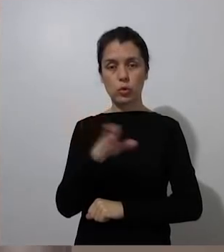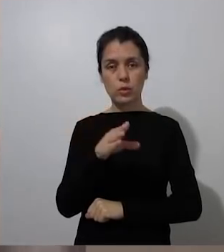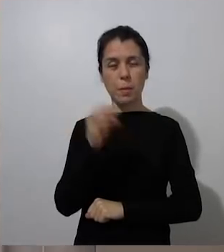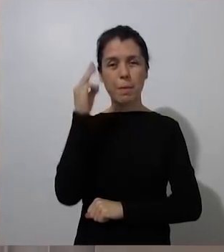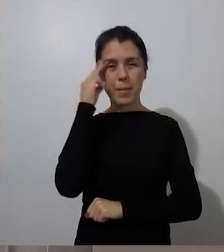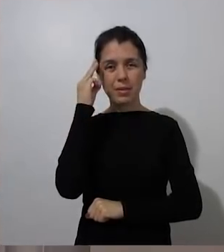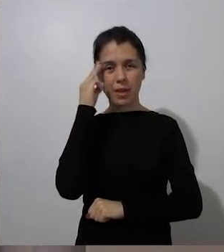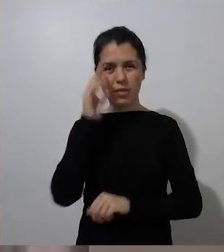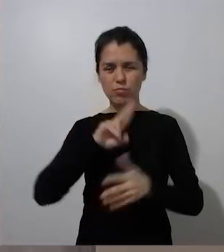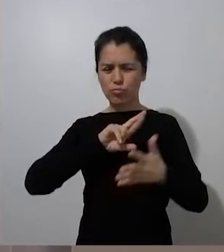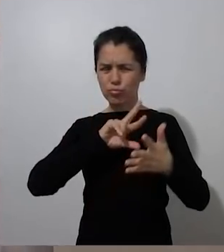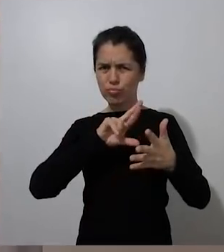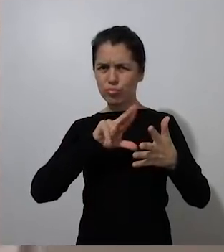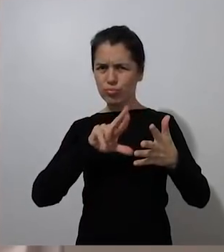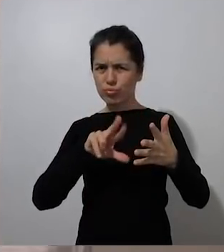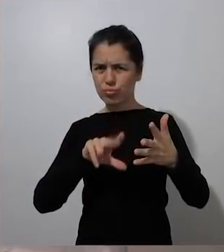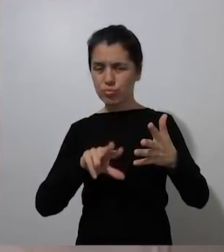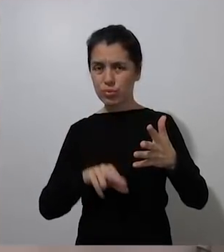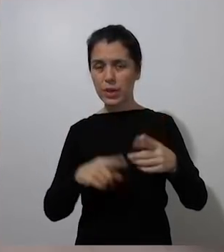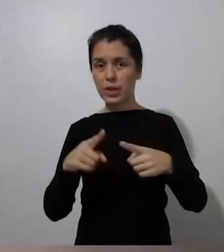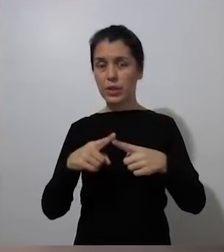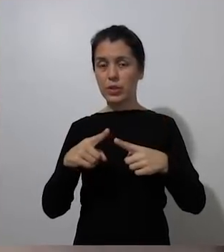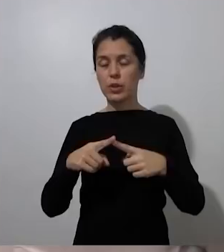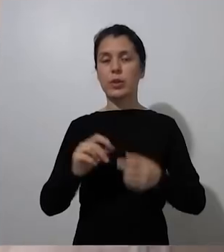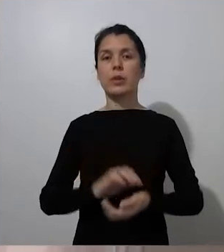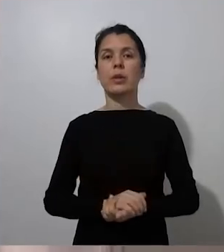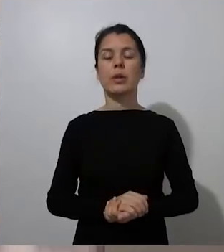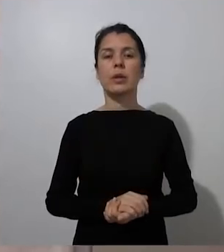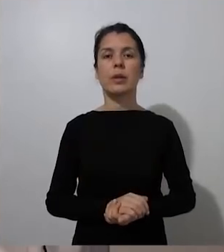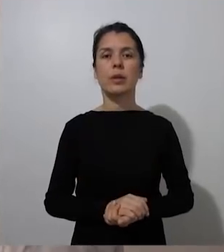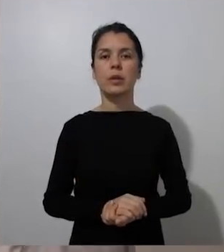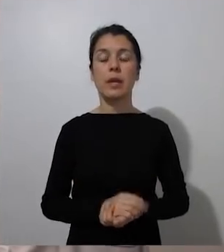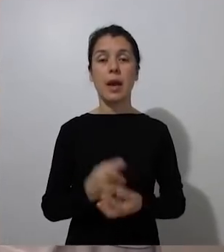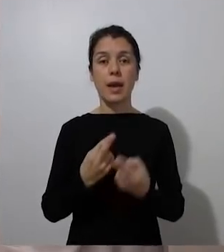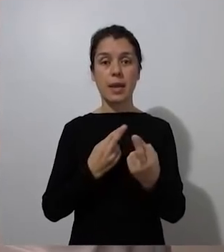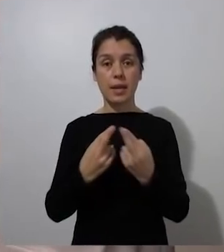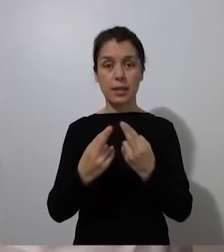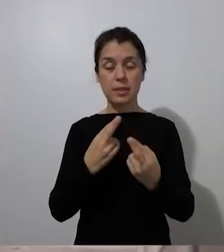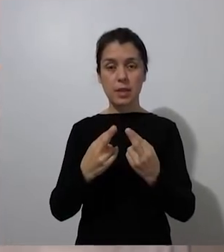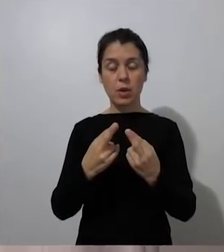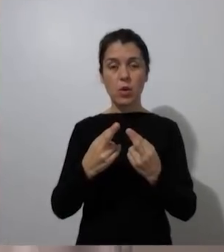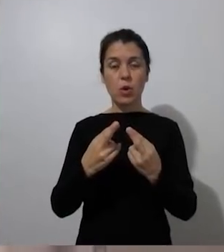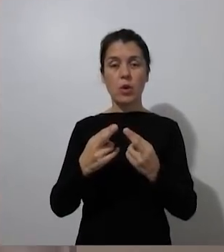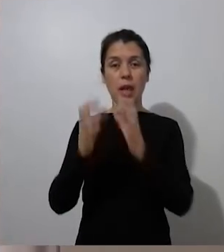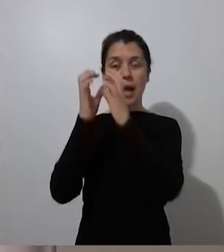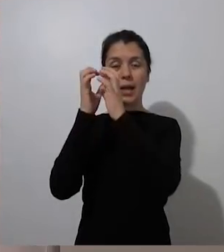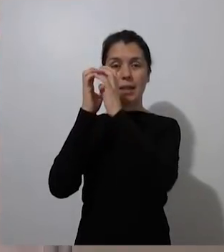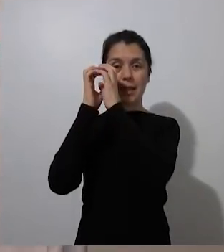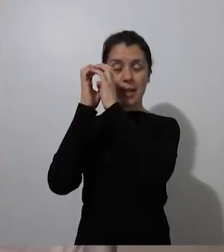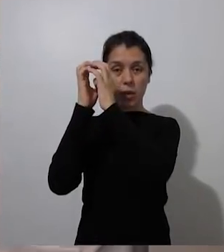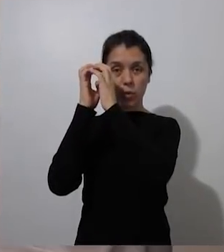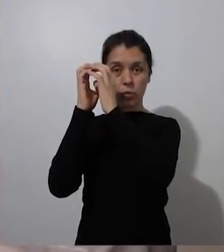antidepressivo, antipsicóticos, hipnóticos, né? Inibidores de humor, e a relação da